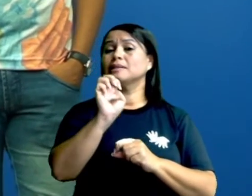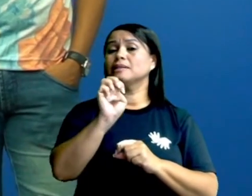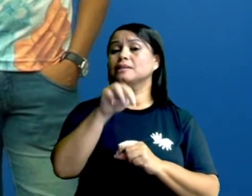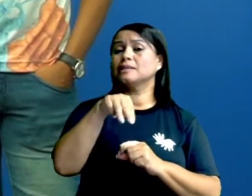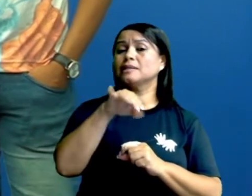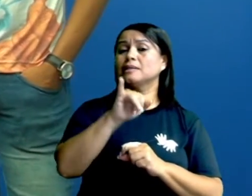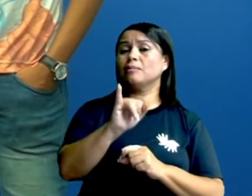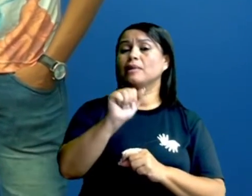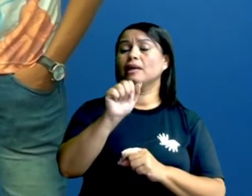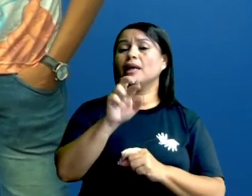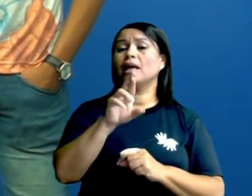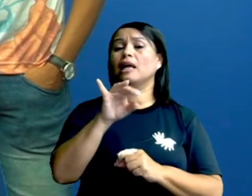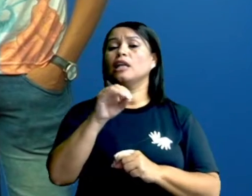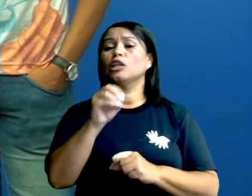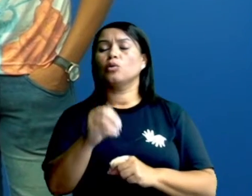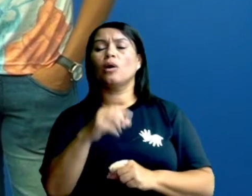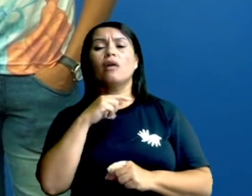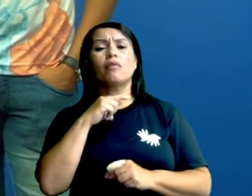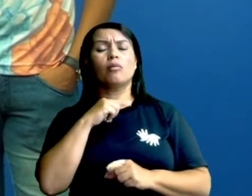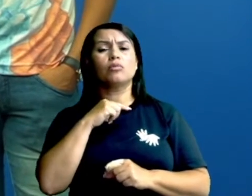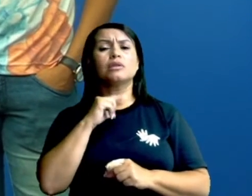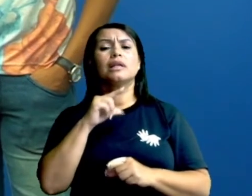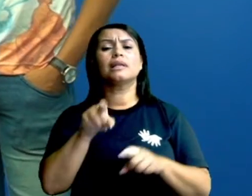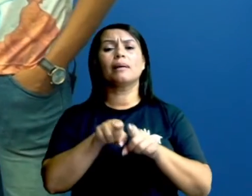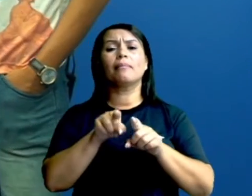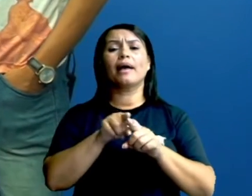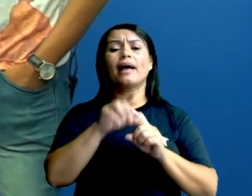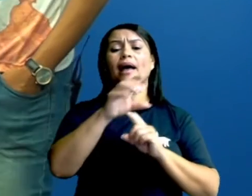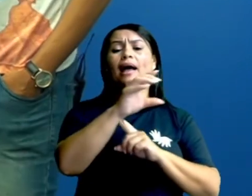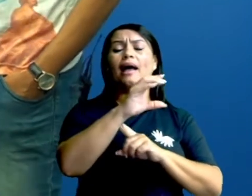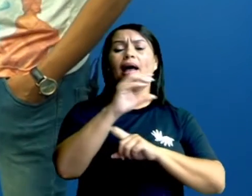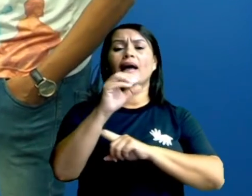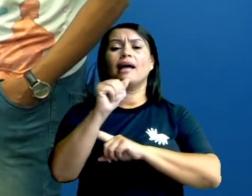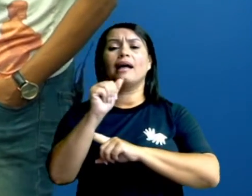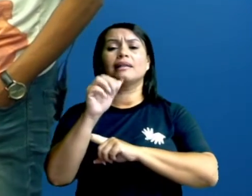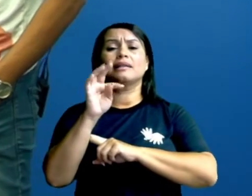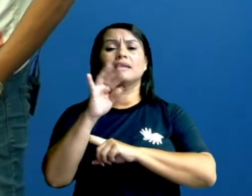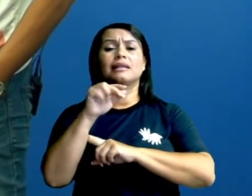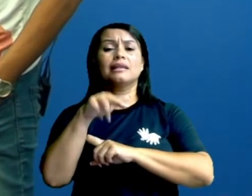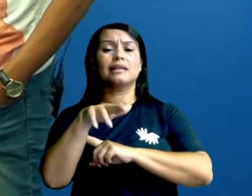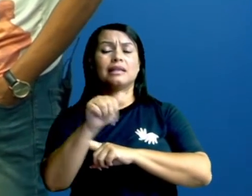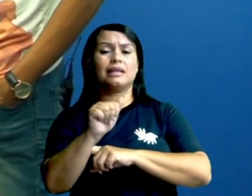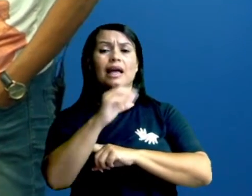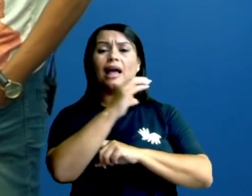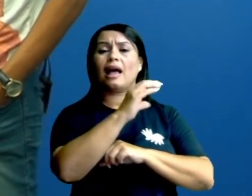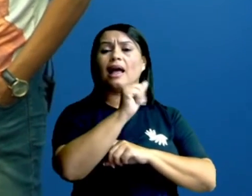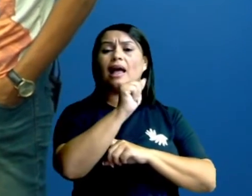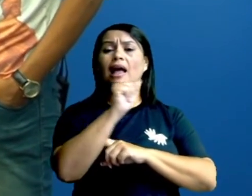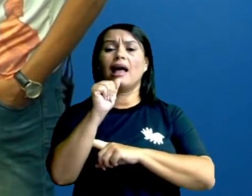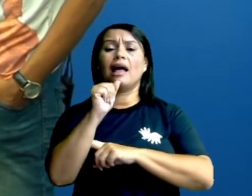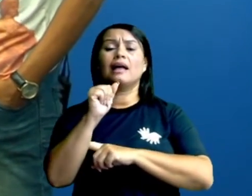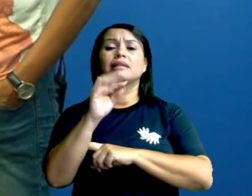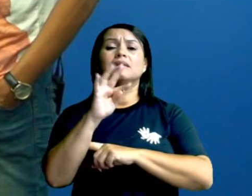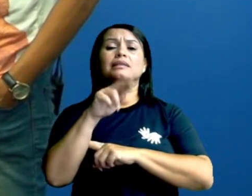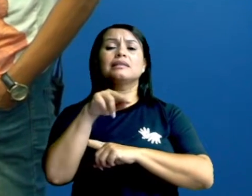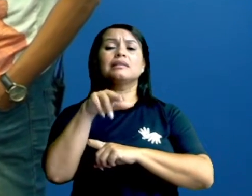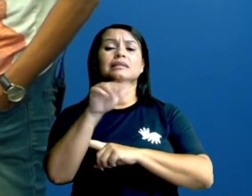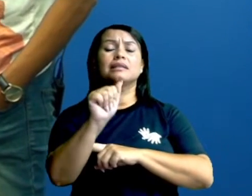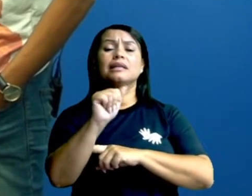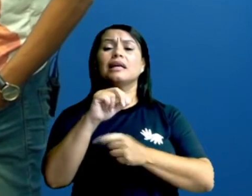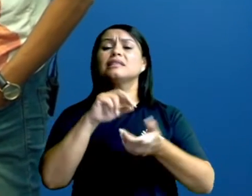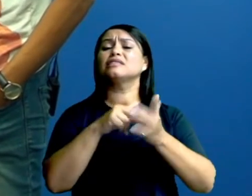você vai ter também a presença da vegetação de caatinga, tá? É importante você destacar porque tem alguns livros que não apresentam,